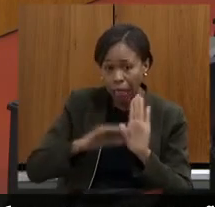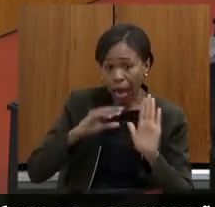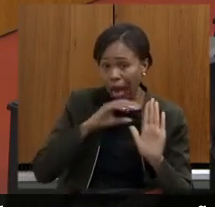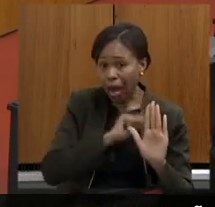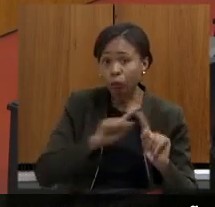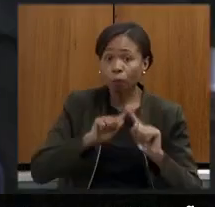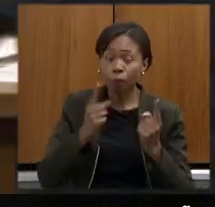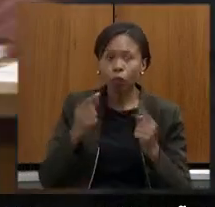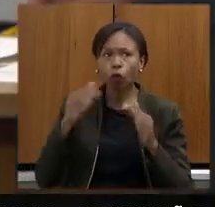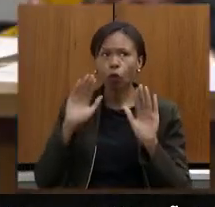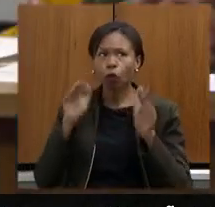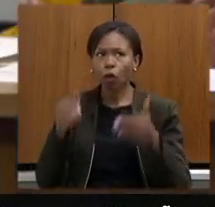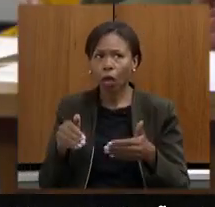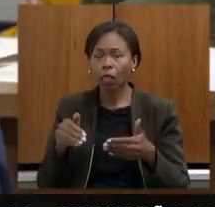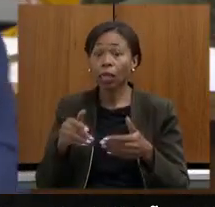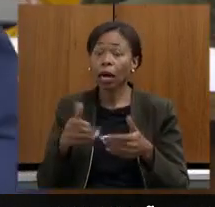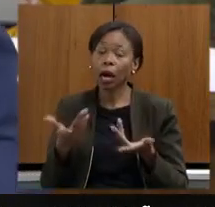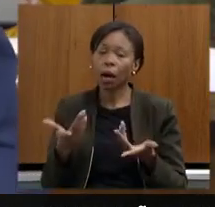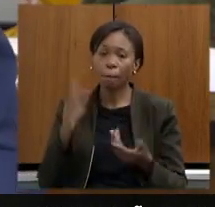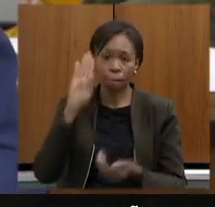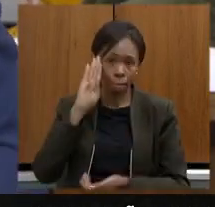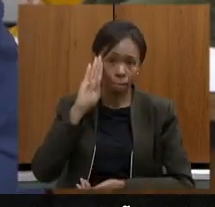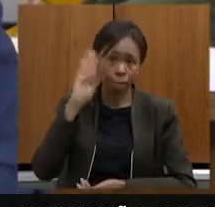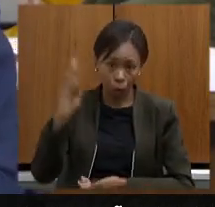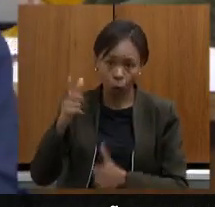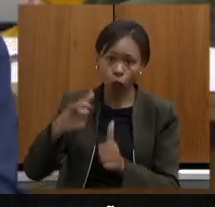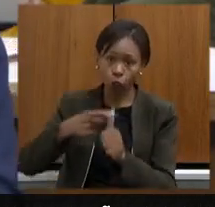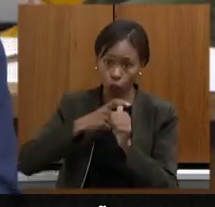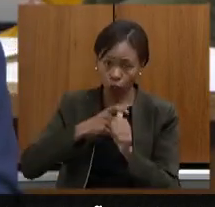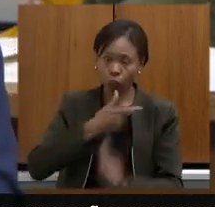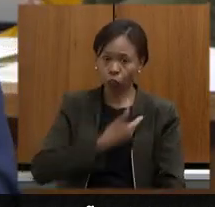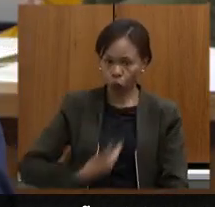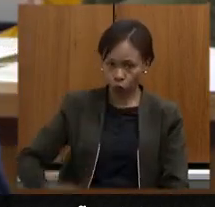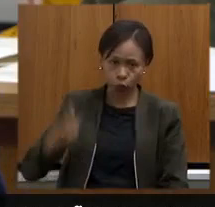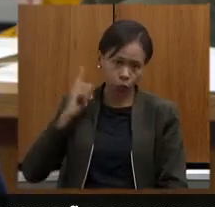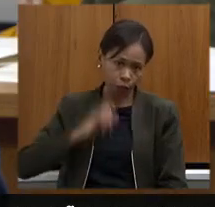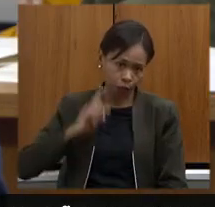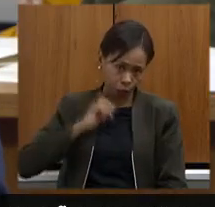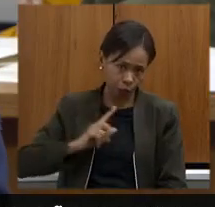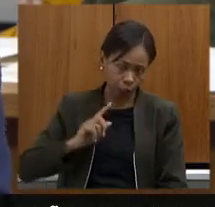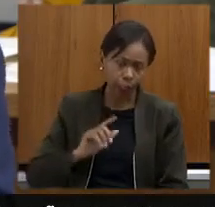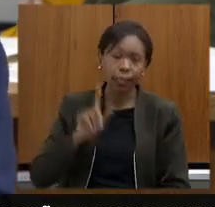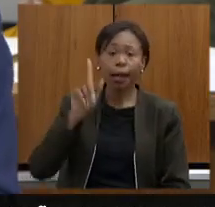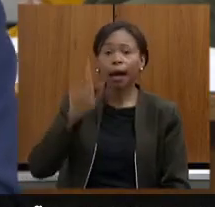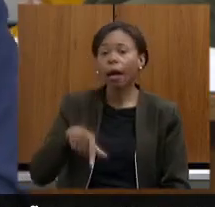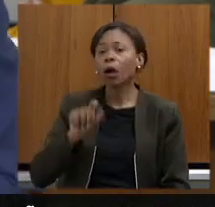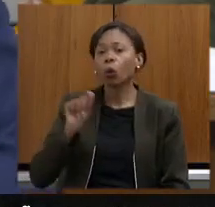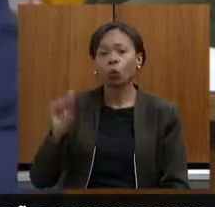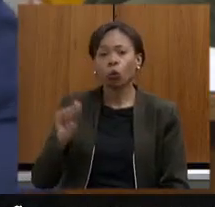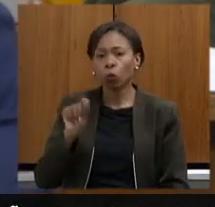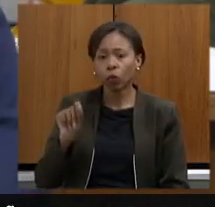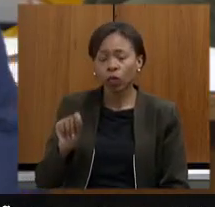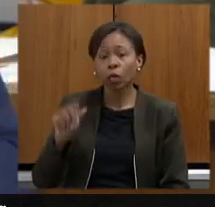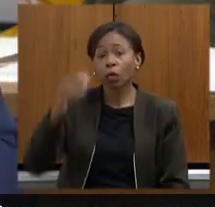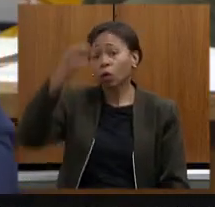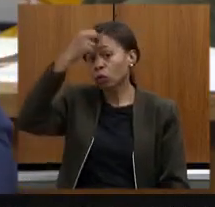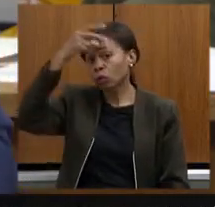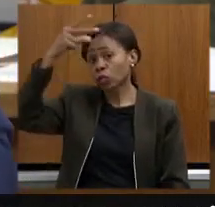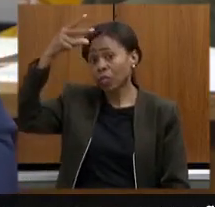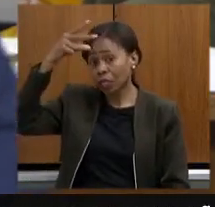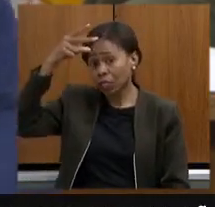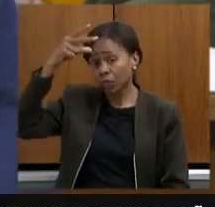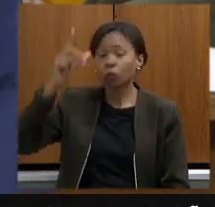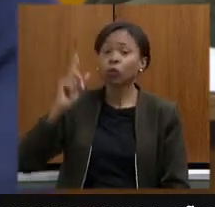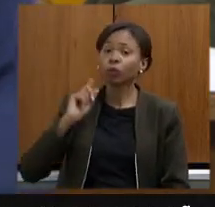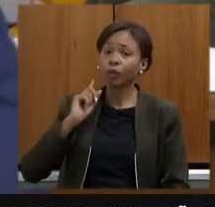vou focar pelo menos na maior dívida do Estado de Minas Gerais o governo de Minas Gerais que era com os municípios do